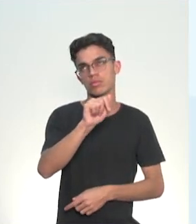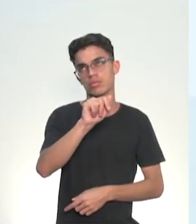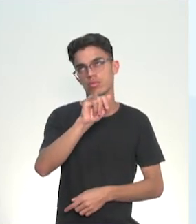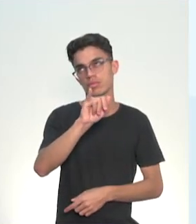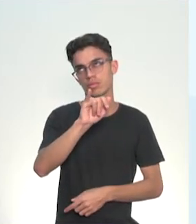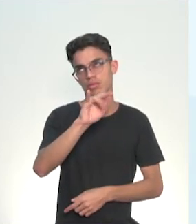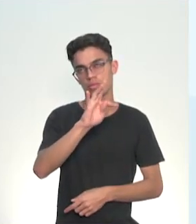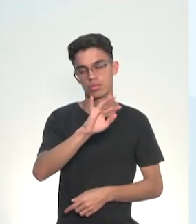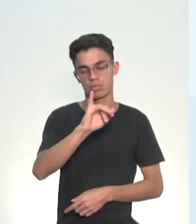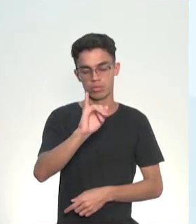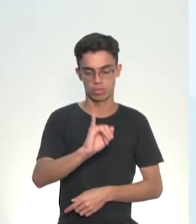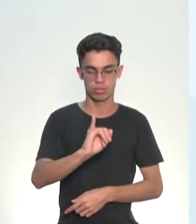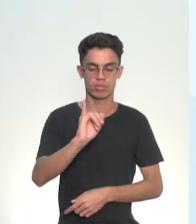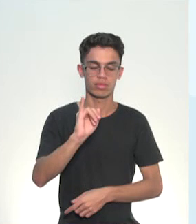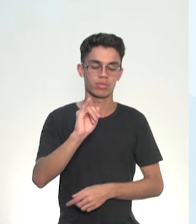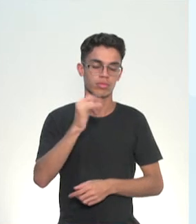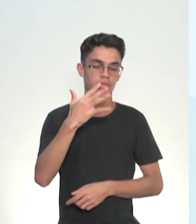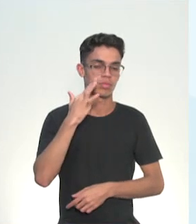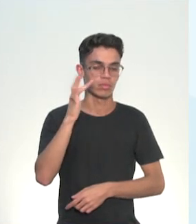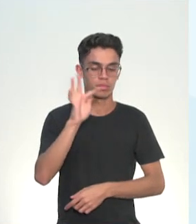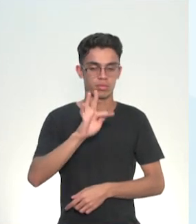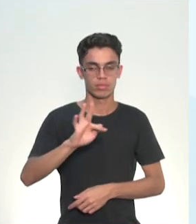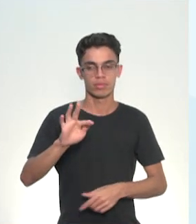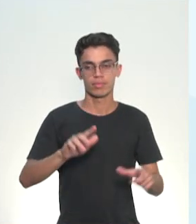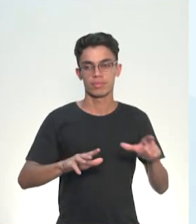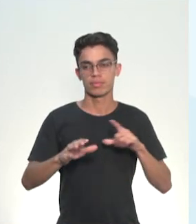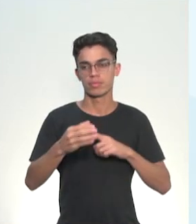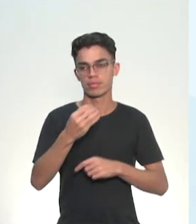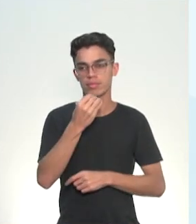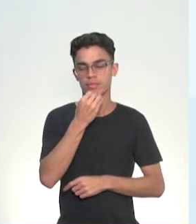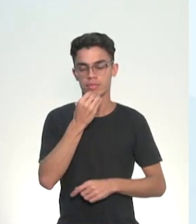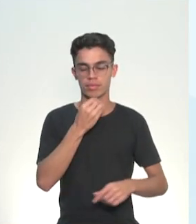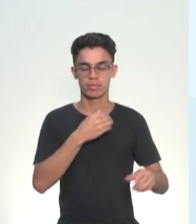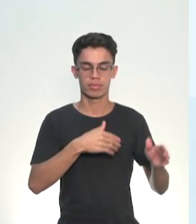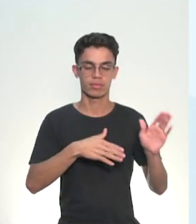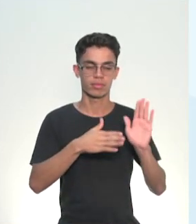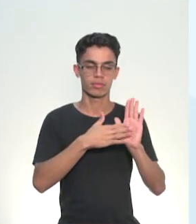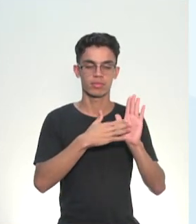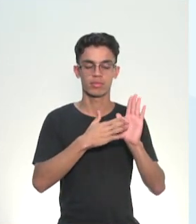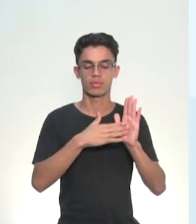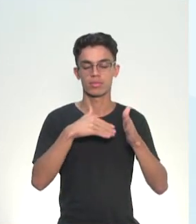francesa, vem aí uma oportunidade de promover os seus processos de